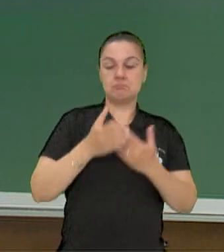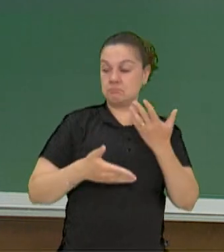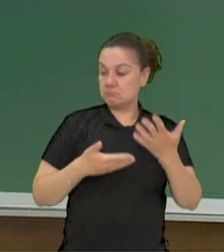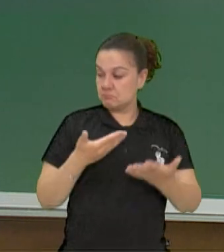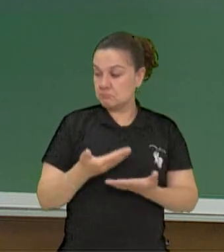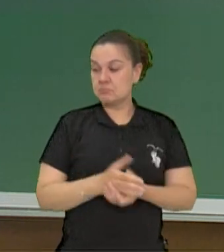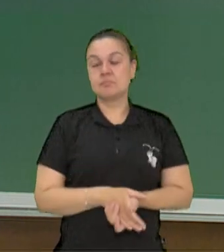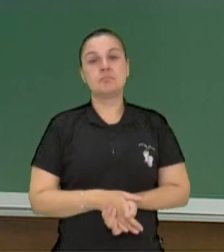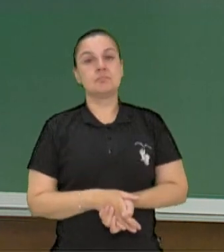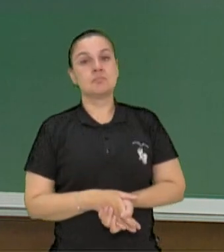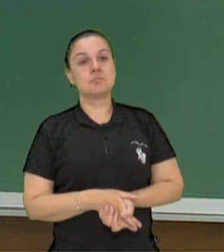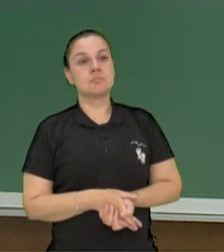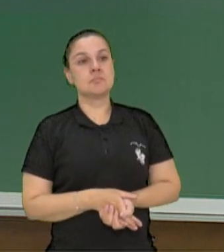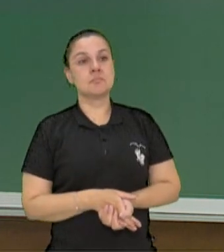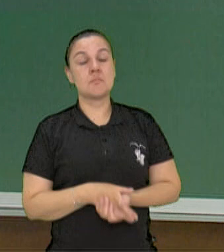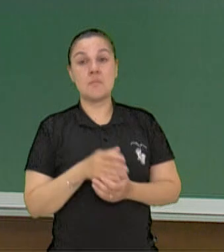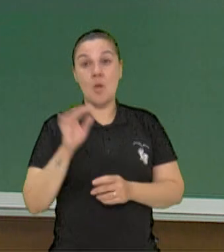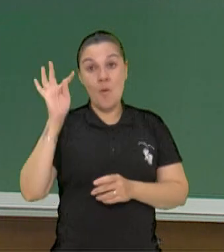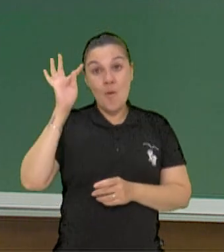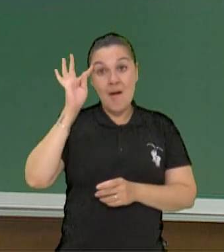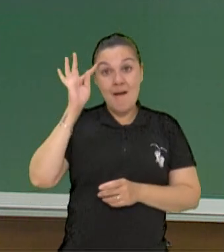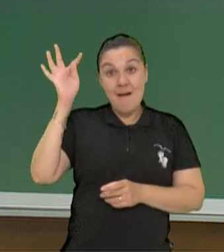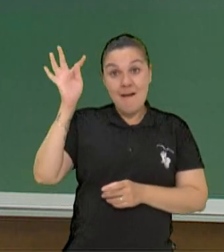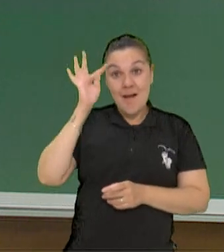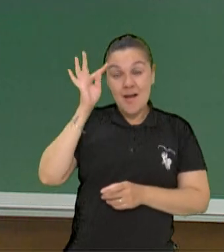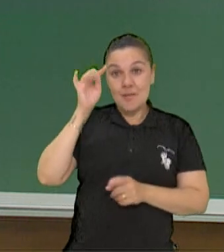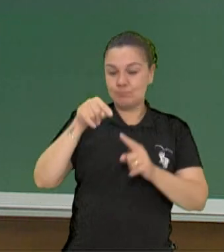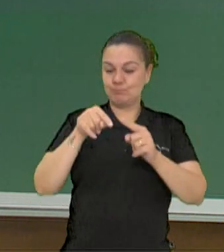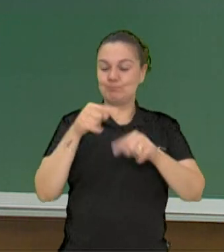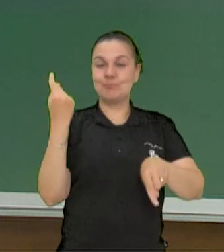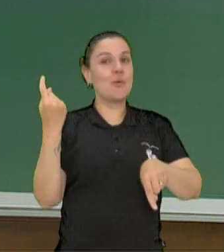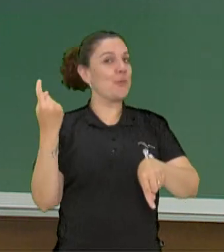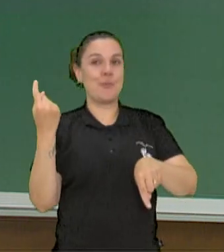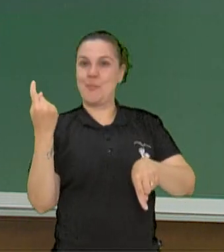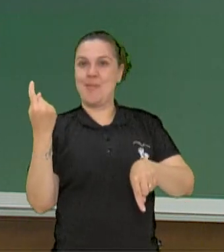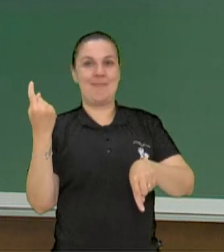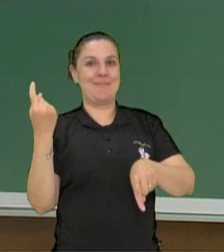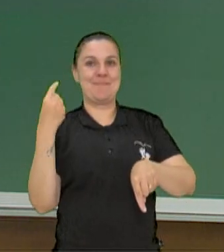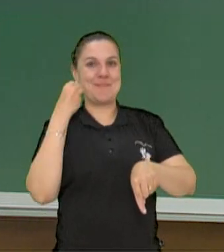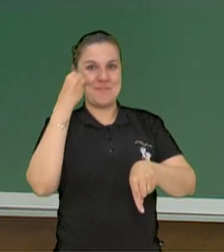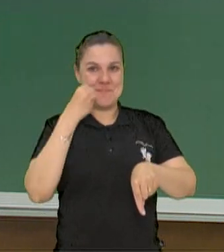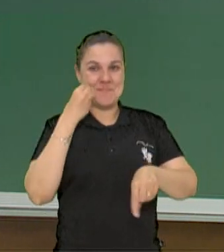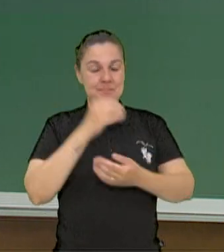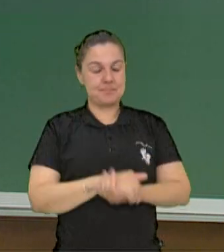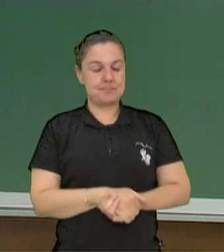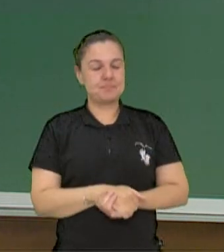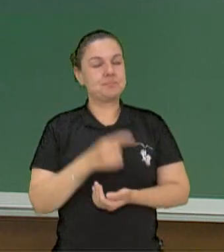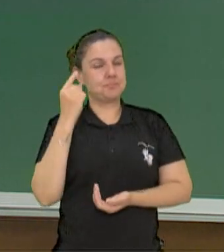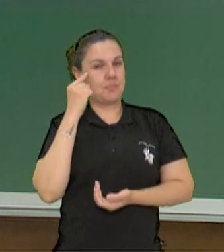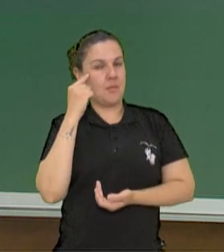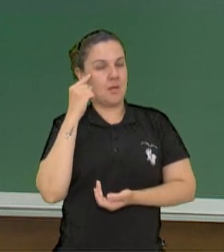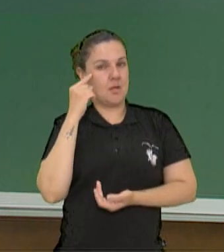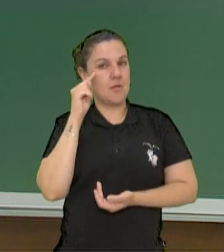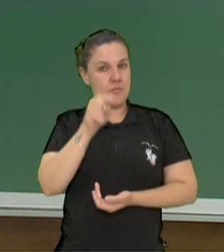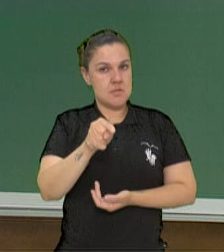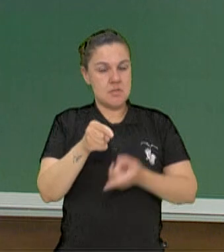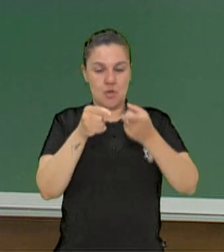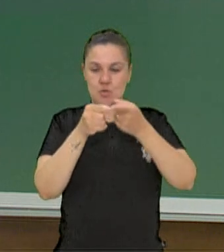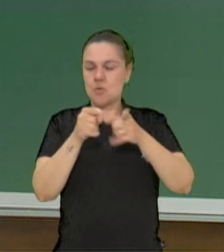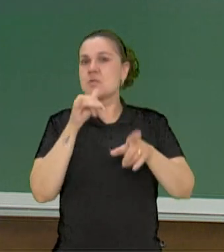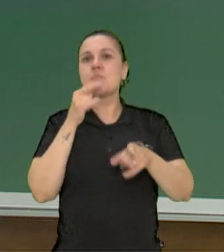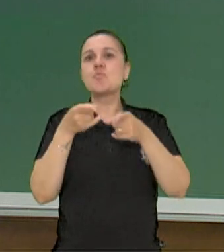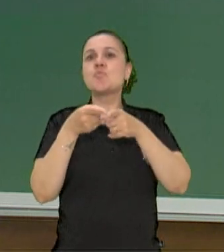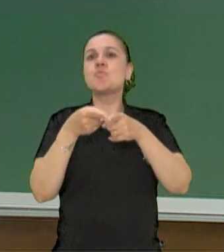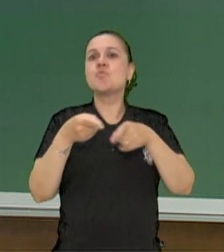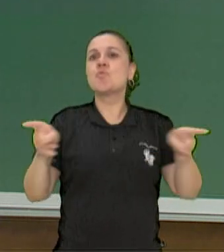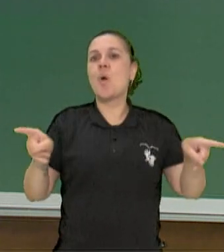experimentos, pessoal, e a teoria não estava de acordo com os dados experimentais. Pensa assim, você vai assar seu